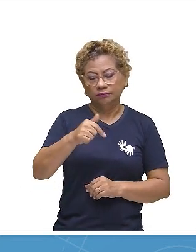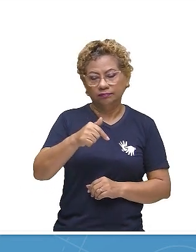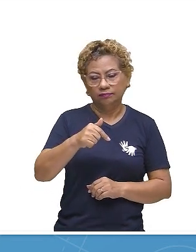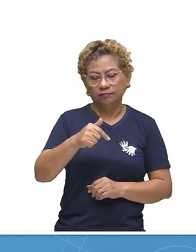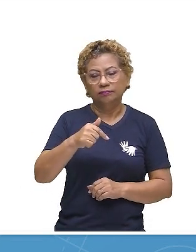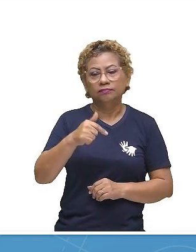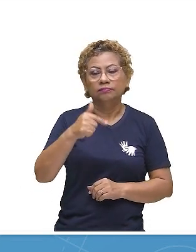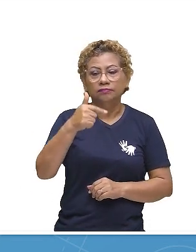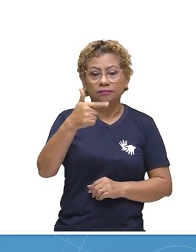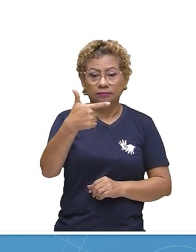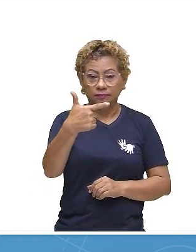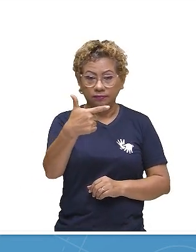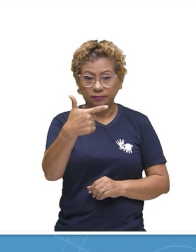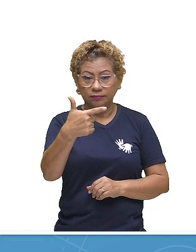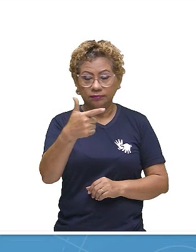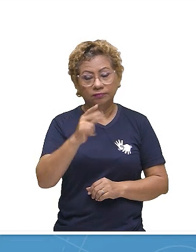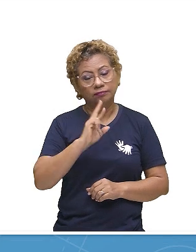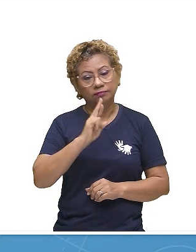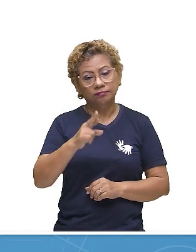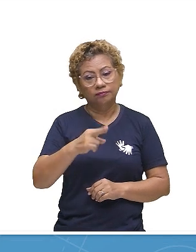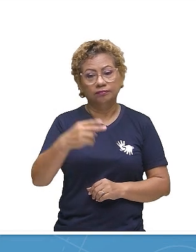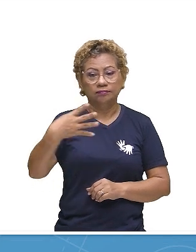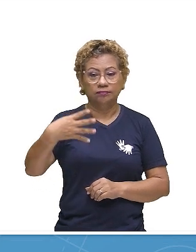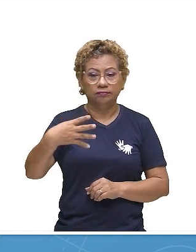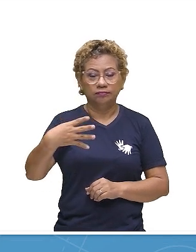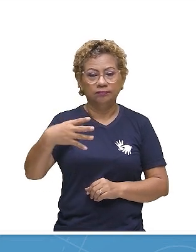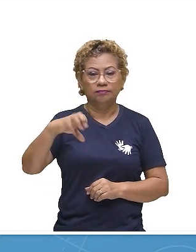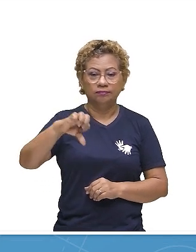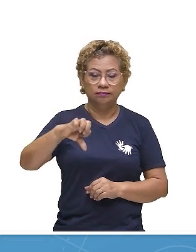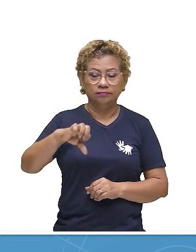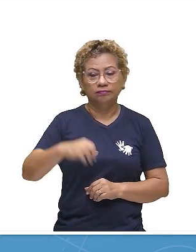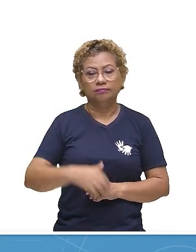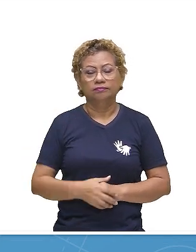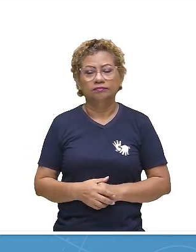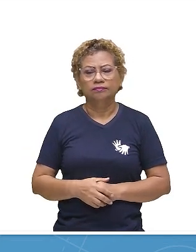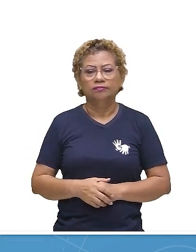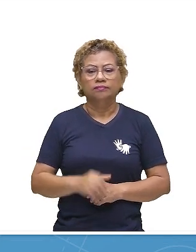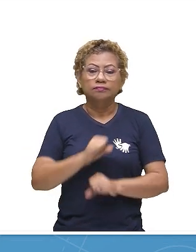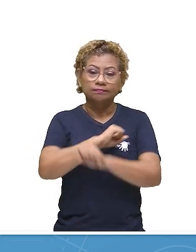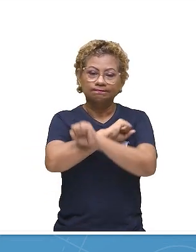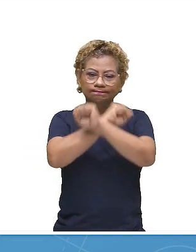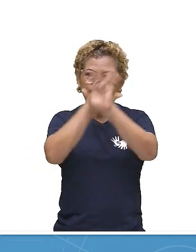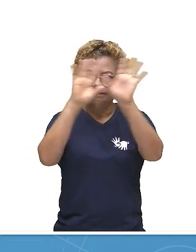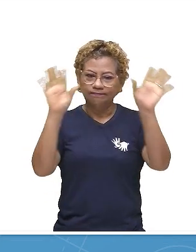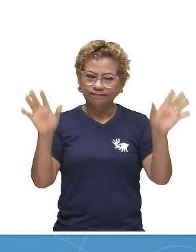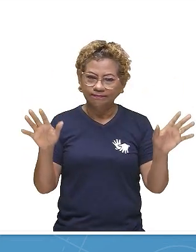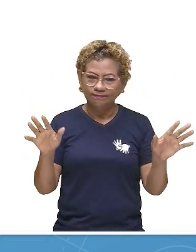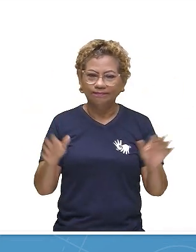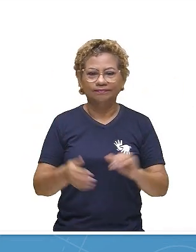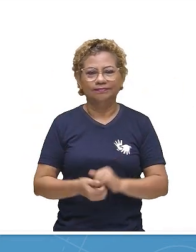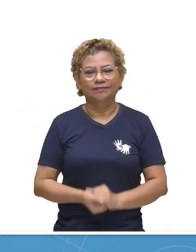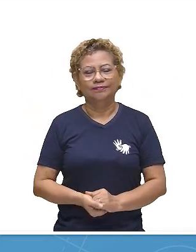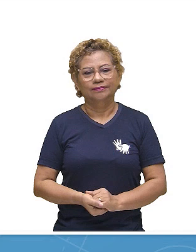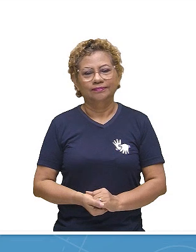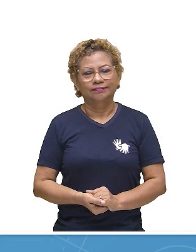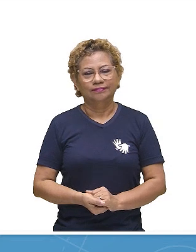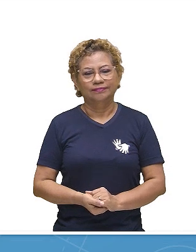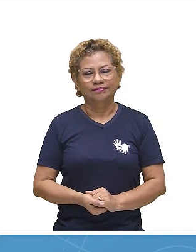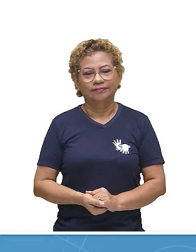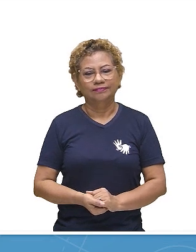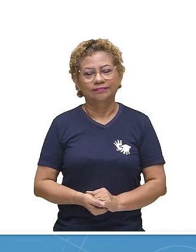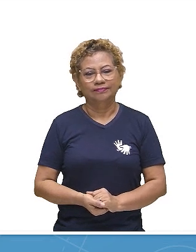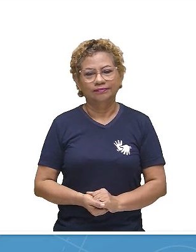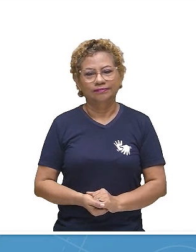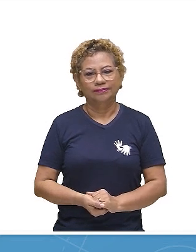49. Esse número em questão é o 7, pois 7 ao quadrado é igual a 49. E aqui temos